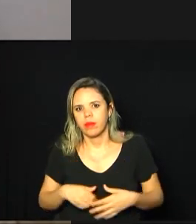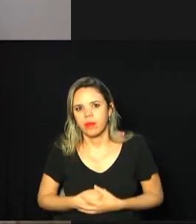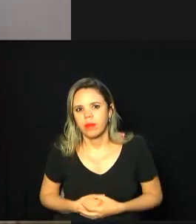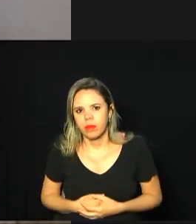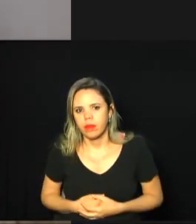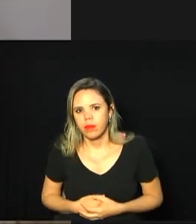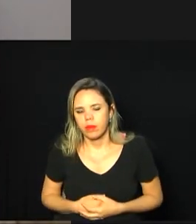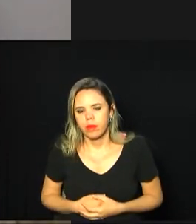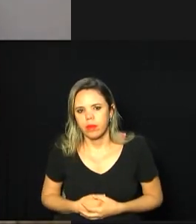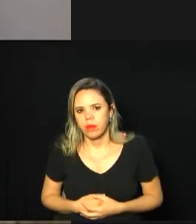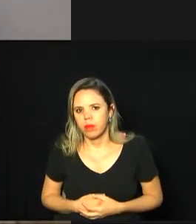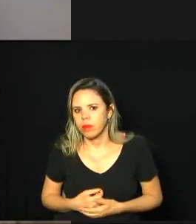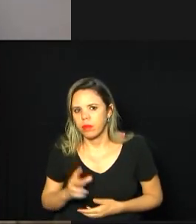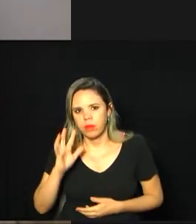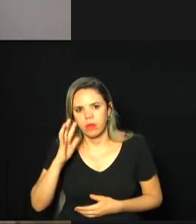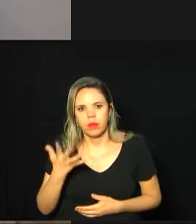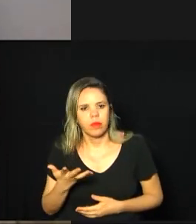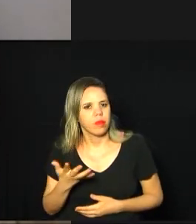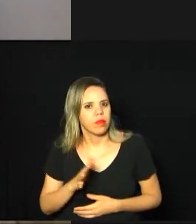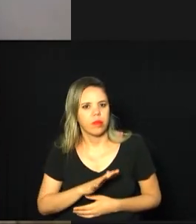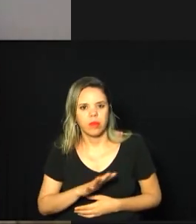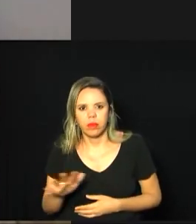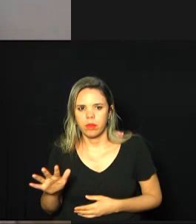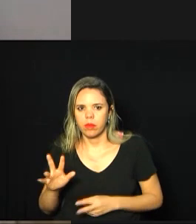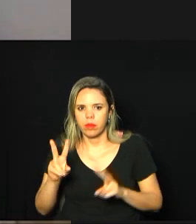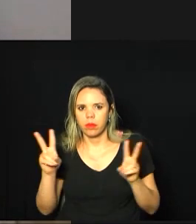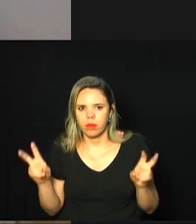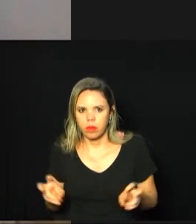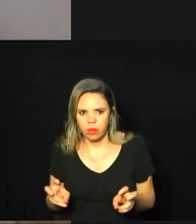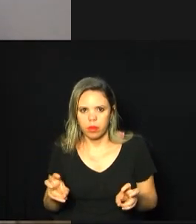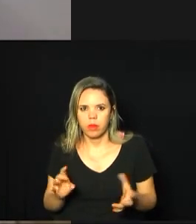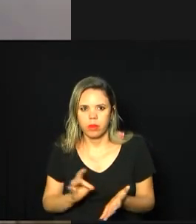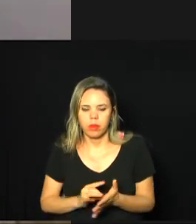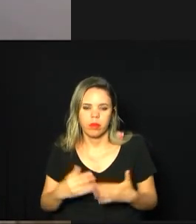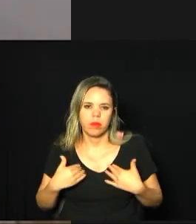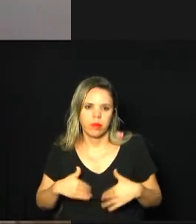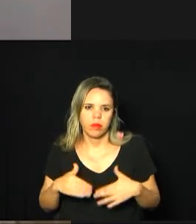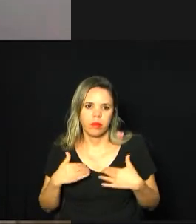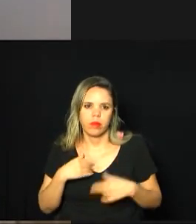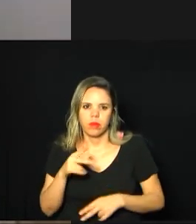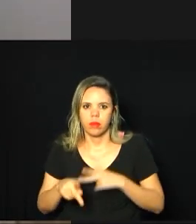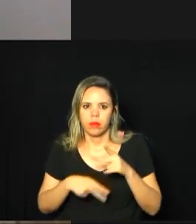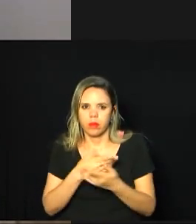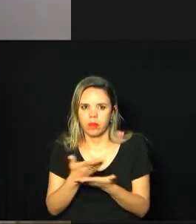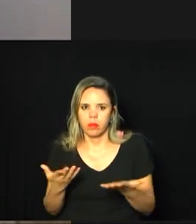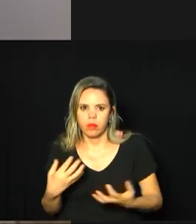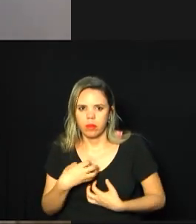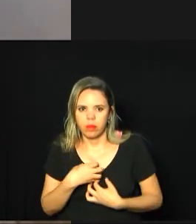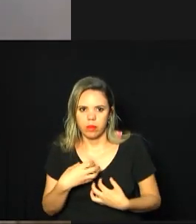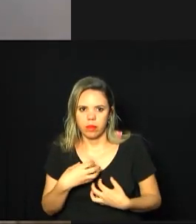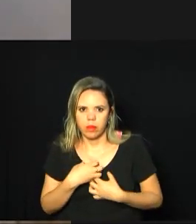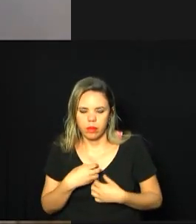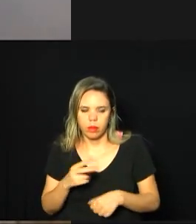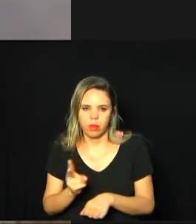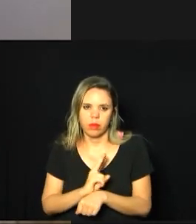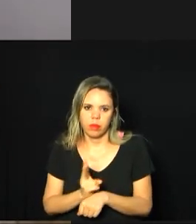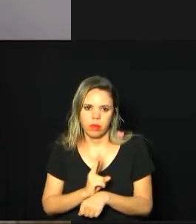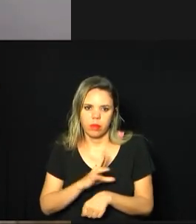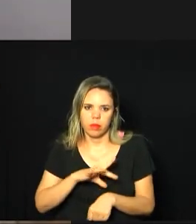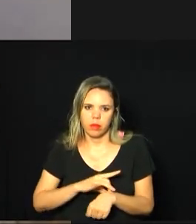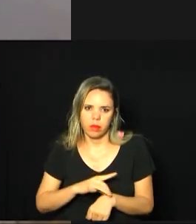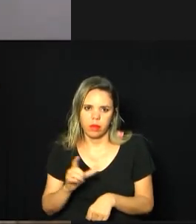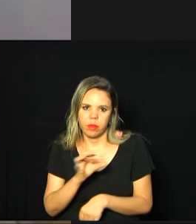né, que nem sempre se reflete em uma relação de real tranquilidade, mas as pessoas estão se sentindo mais seguras, o